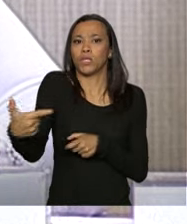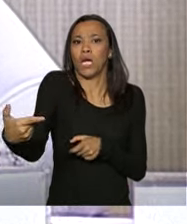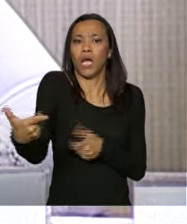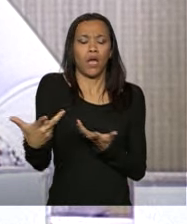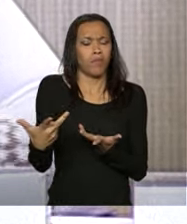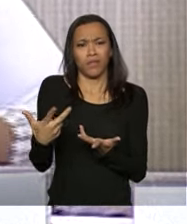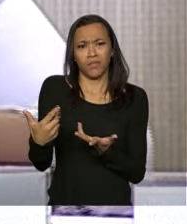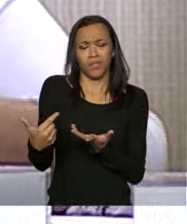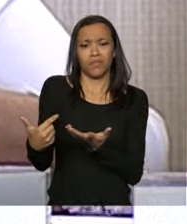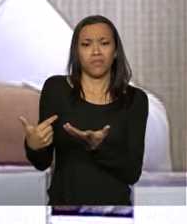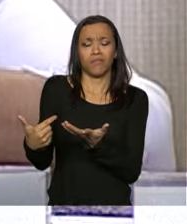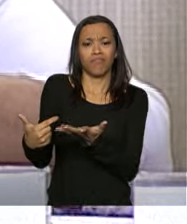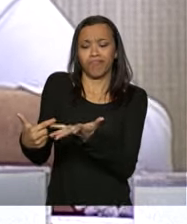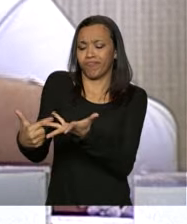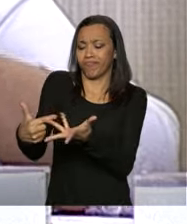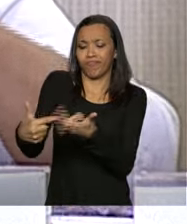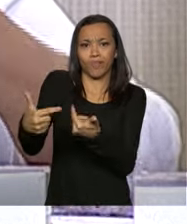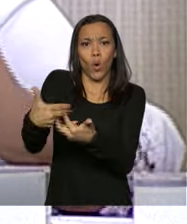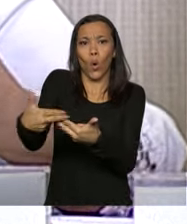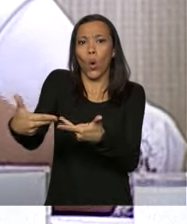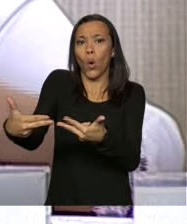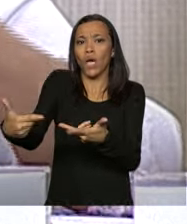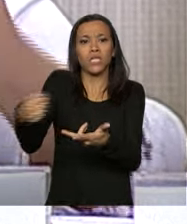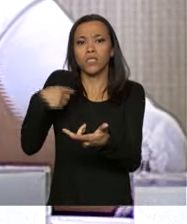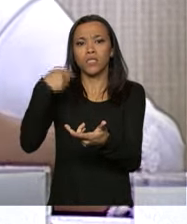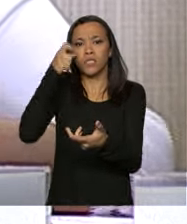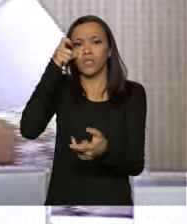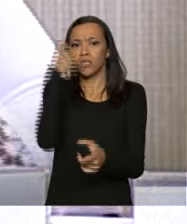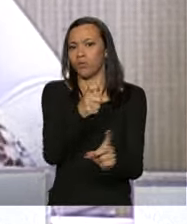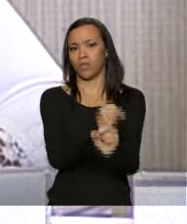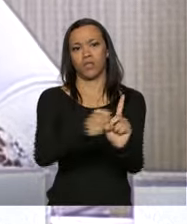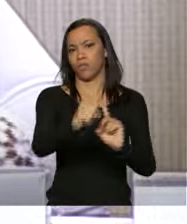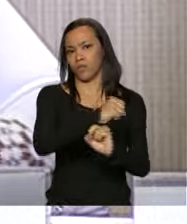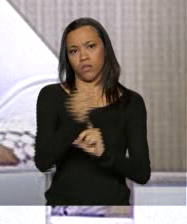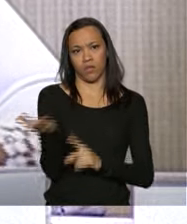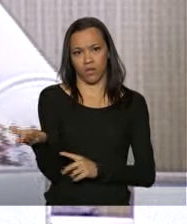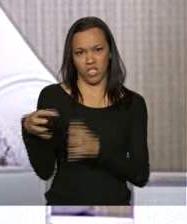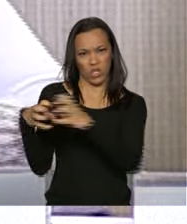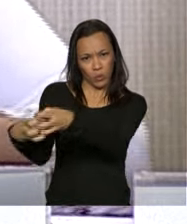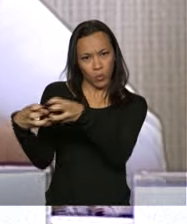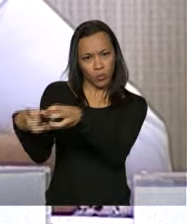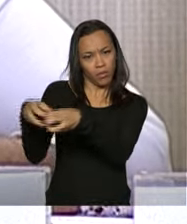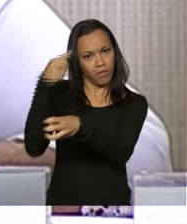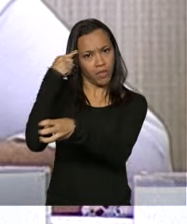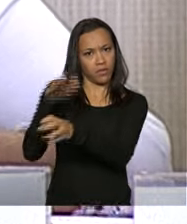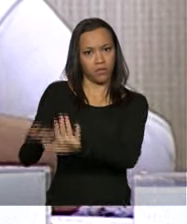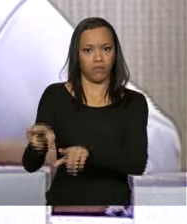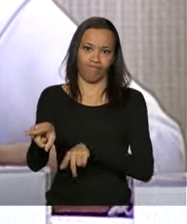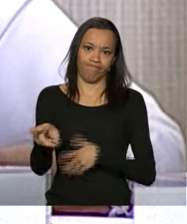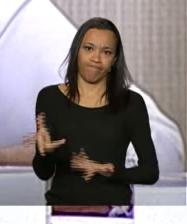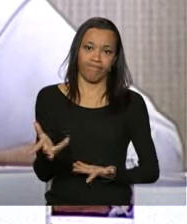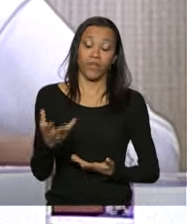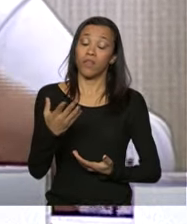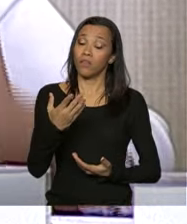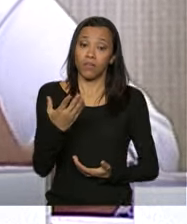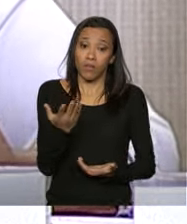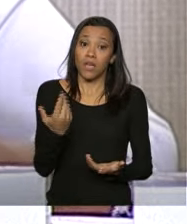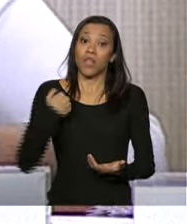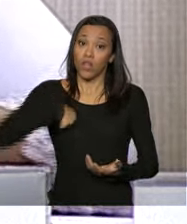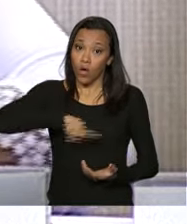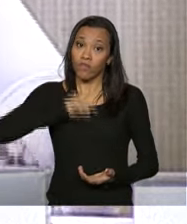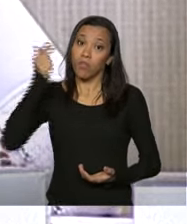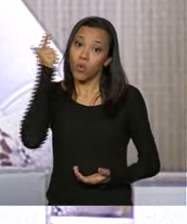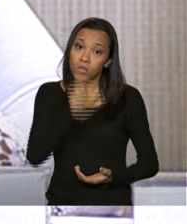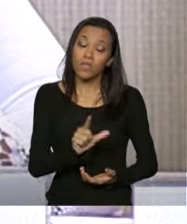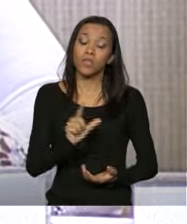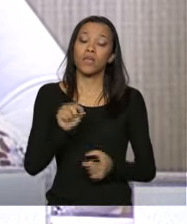sociedade. Enquanto a gente não consegue fazer amplamente essa discussão, a gente não vence esse debate da